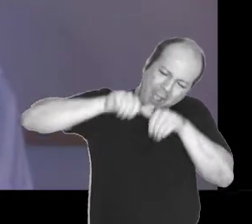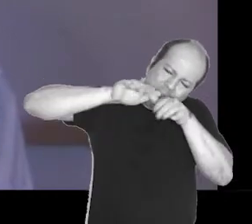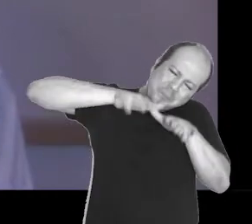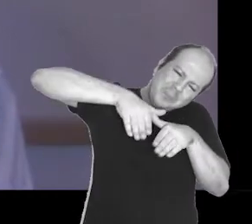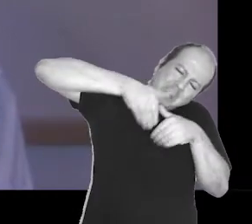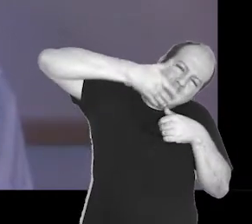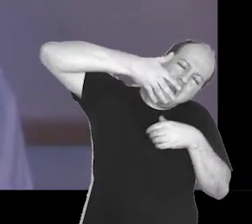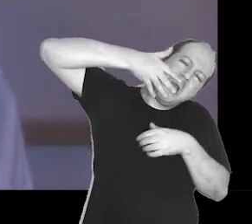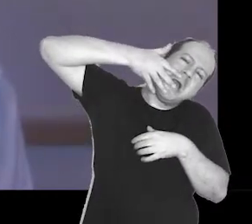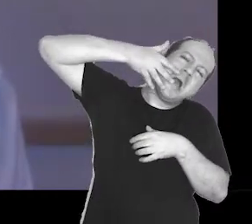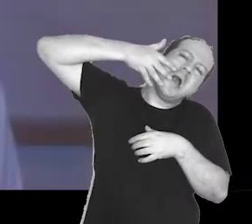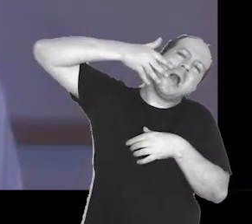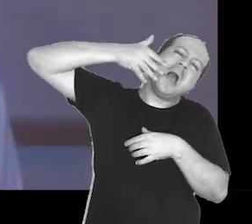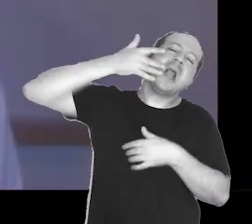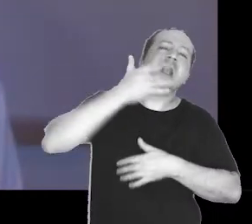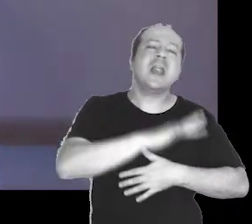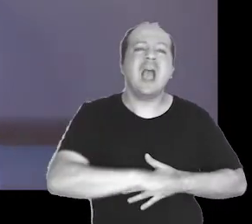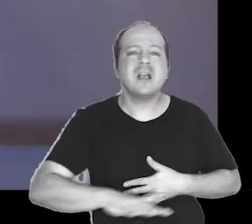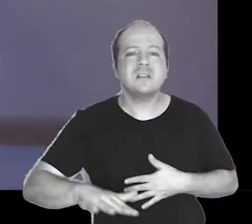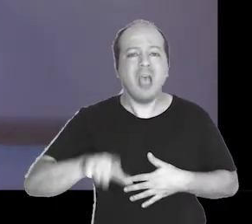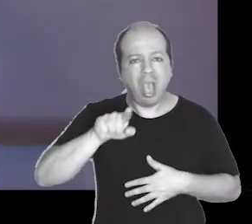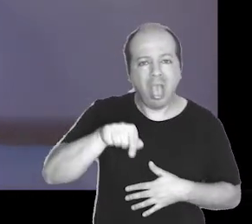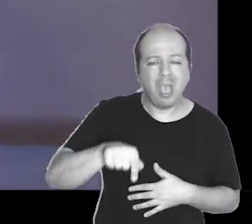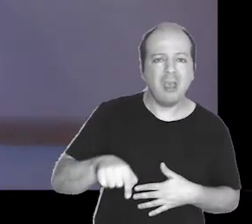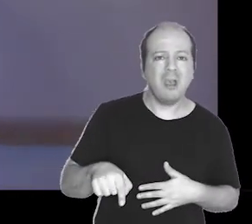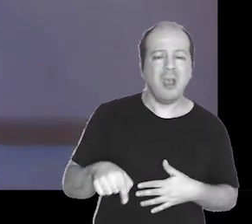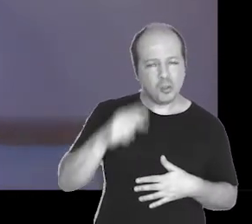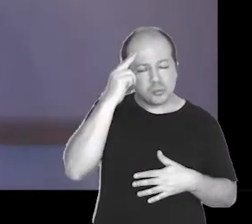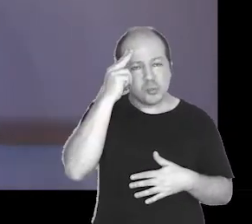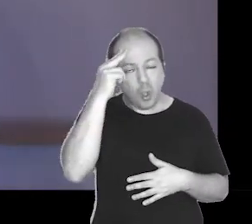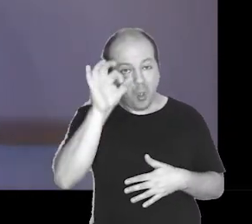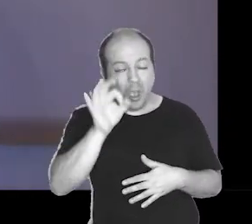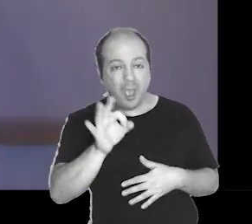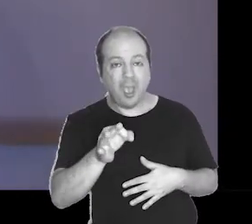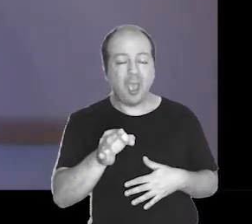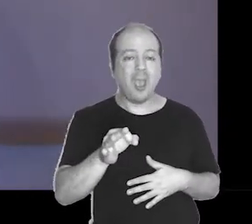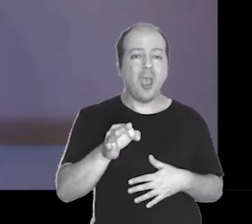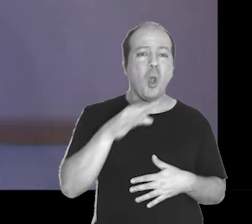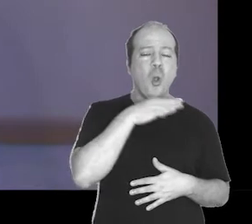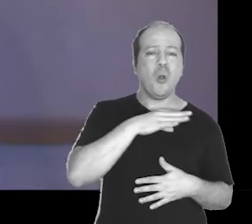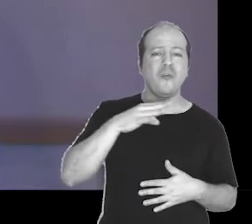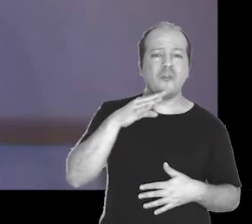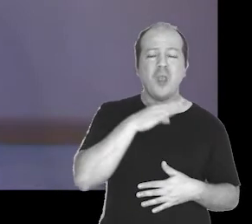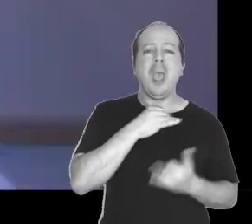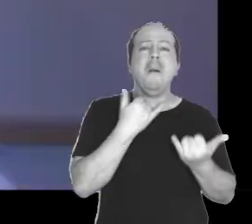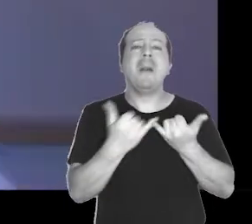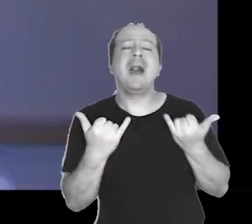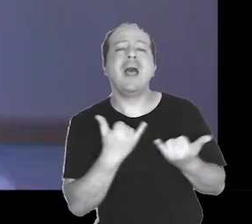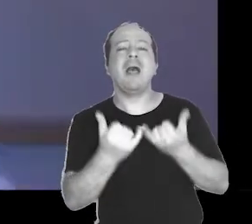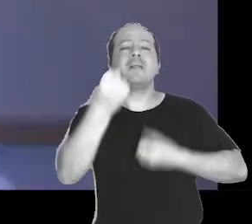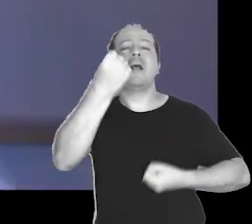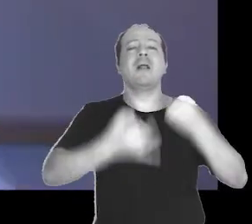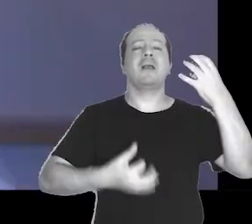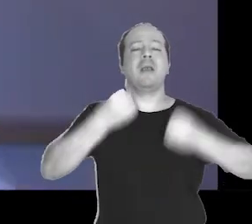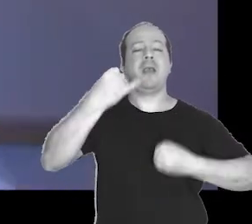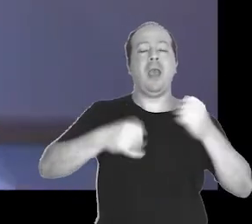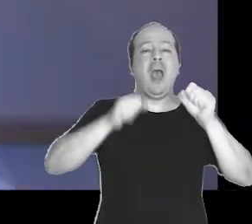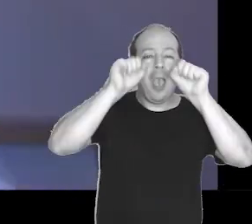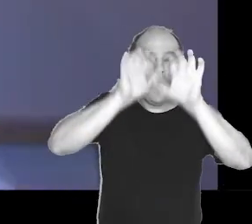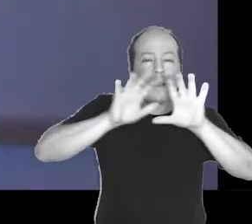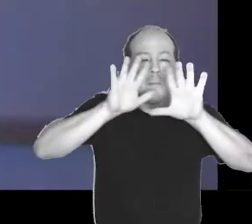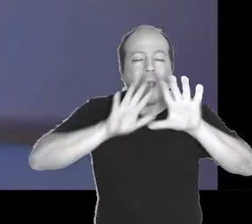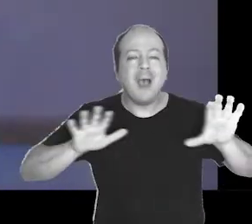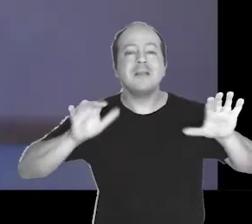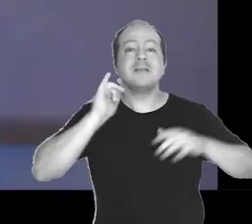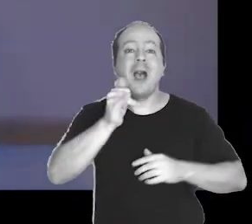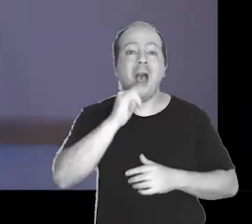da criança. Foi isso? Sim, claro. Agora tudo parece se explicar, essa imagem